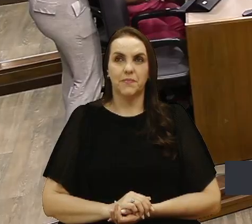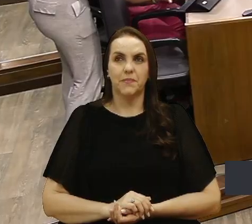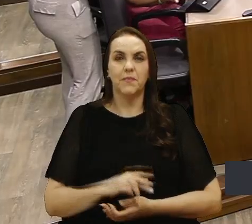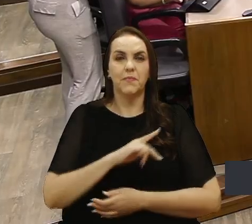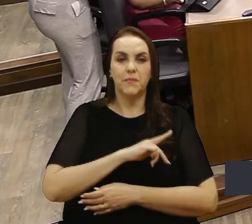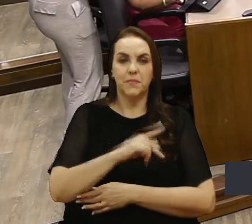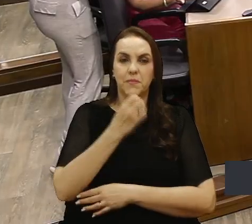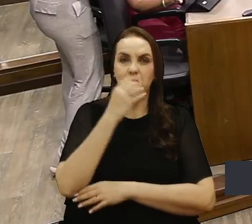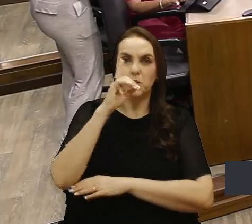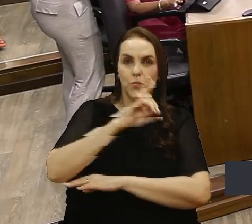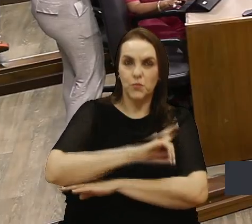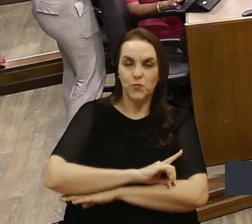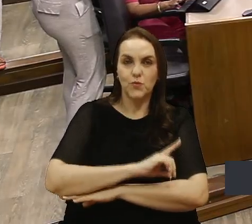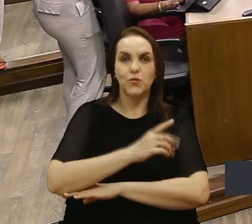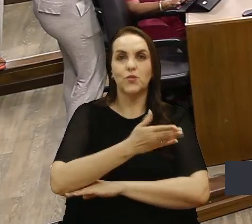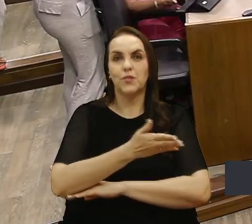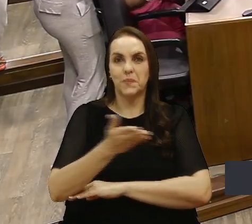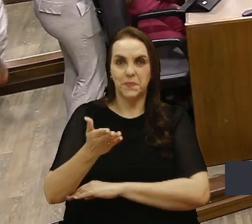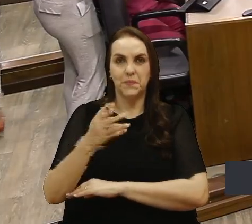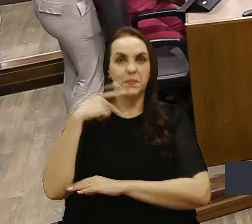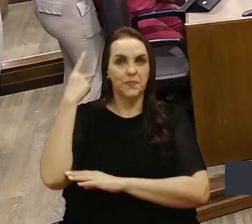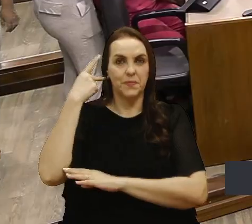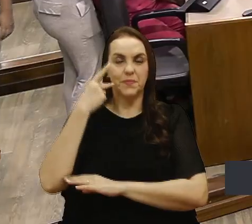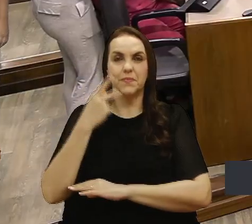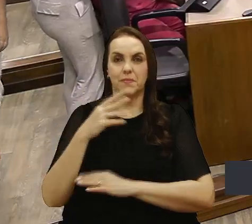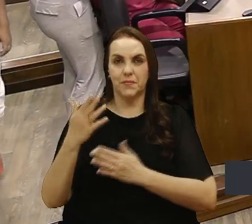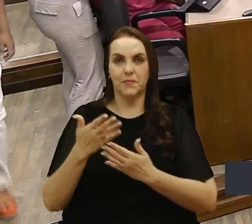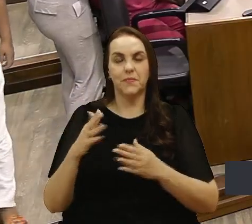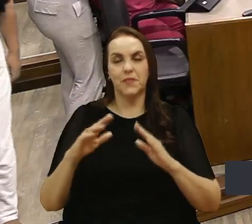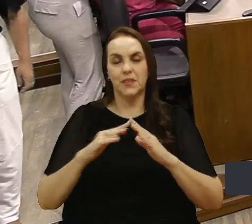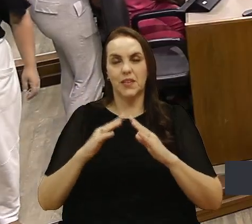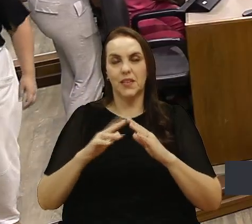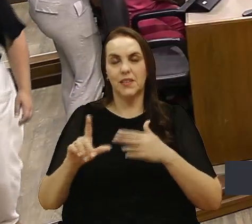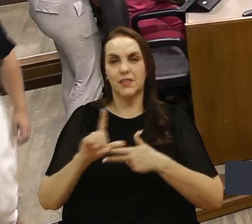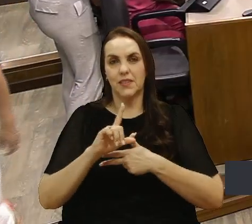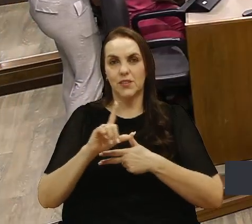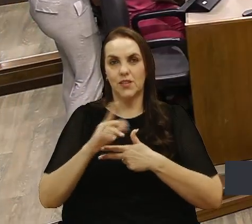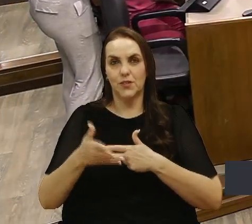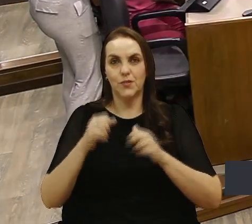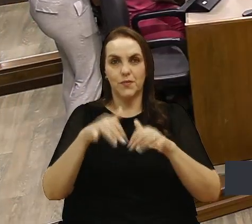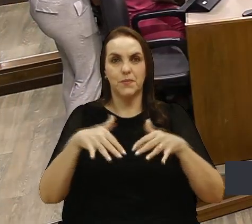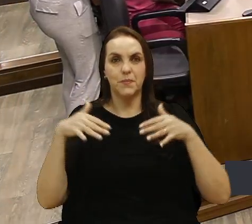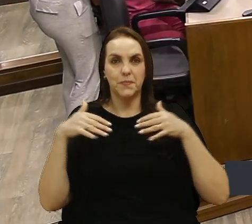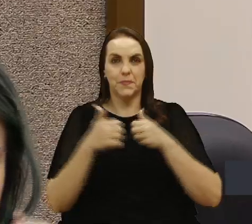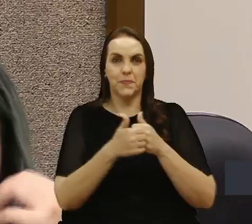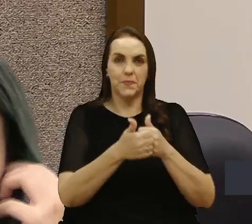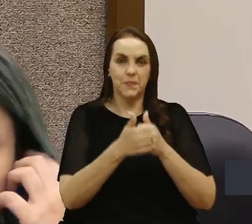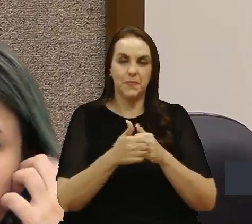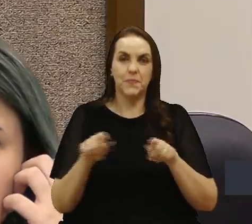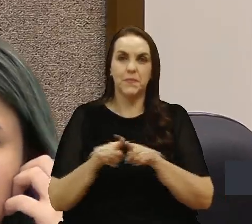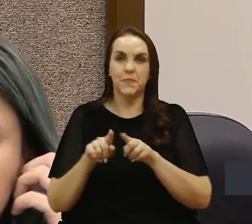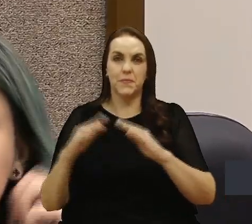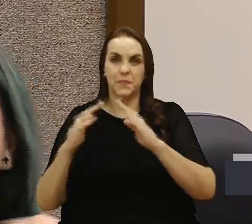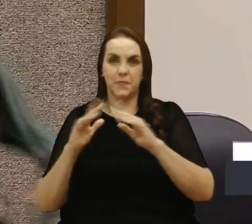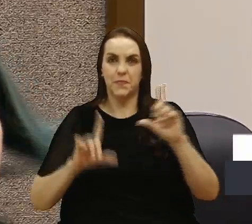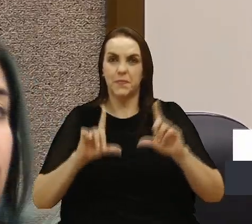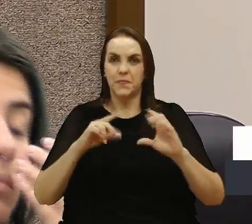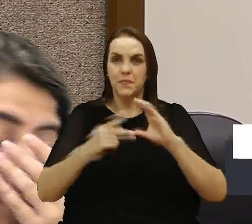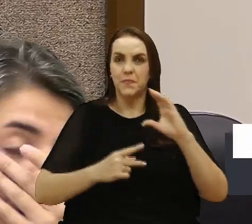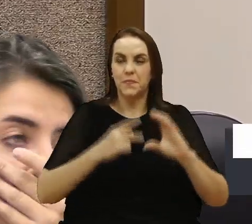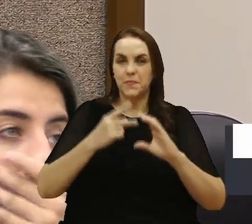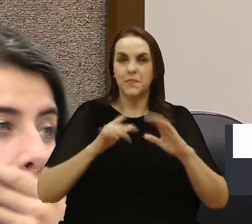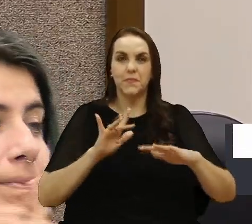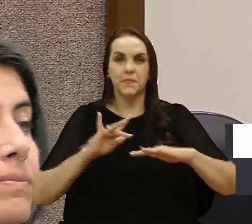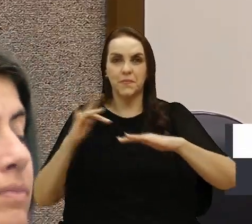Presidente, bom dia ao senhor, aos demais vereadores dessa Casa Legislativa, quem nos acompanha do plenário, também quem nos acompanha de casa pela TV Câmara e também